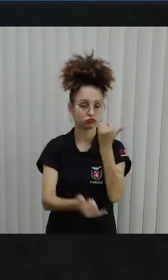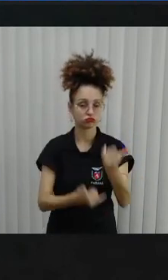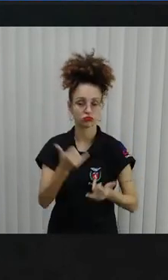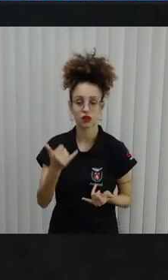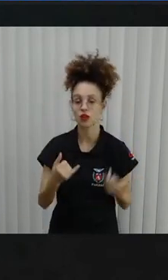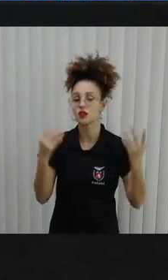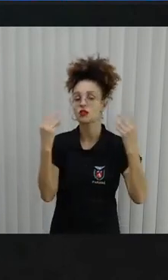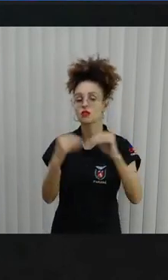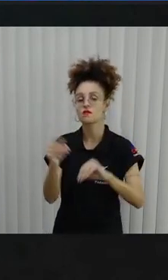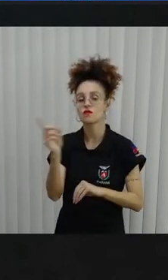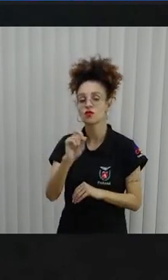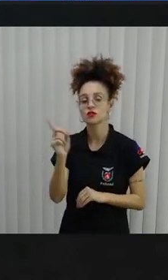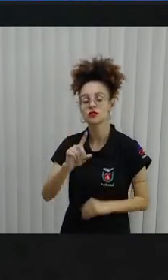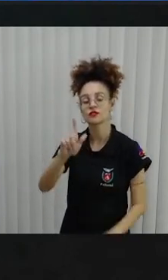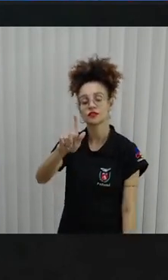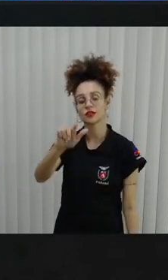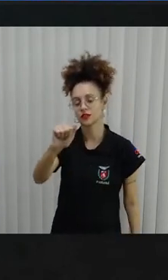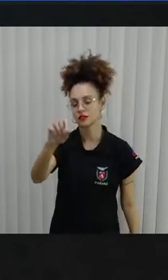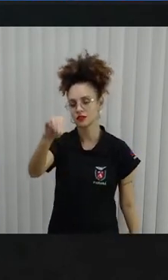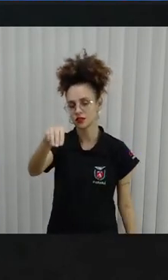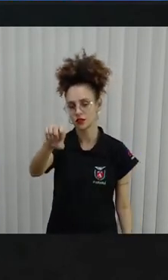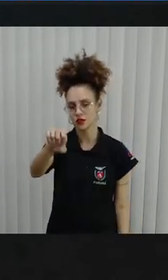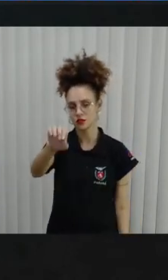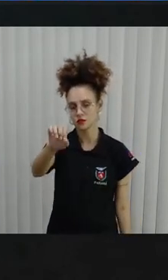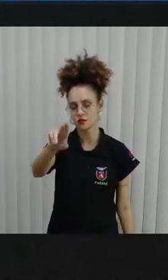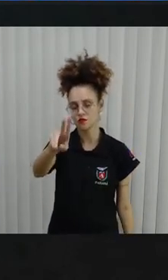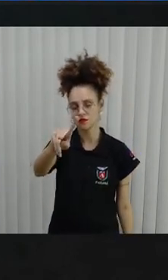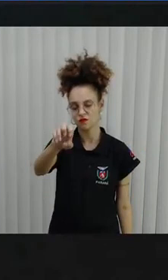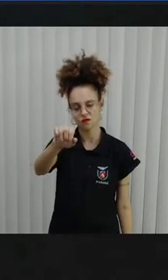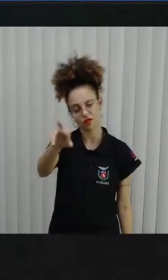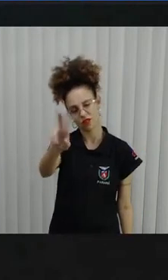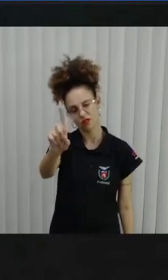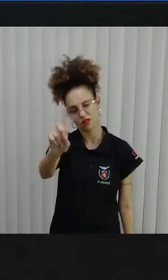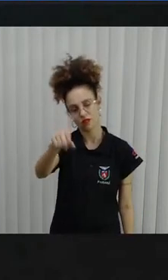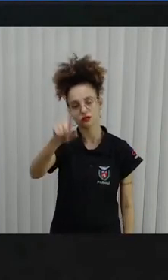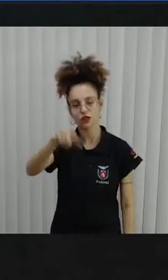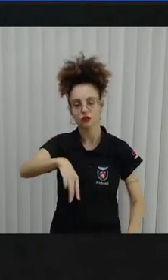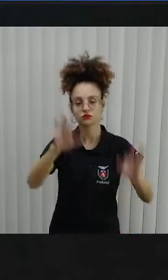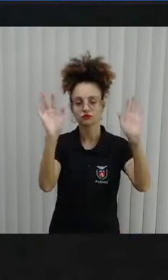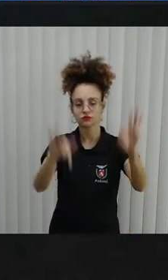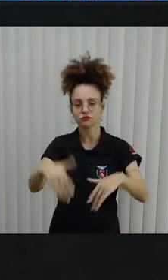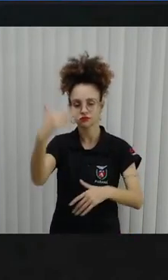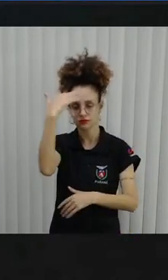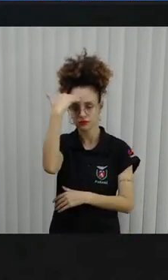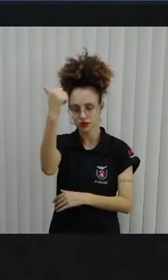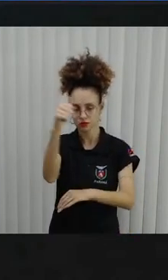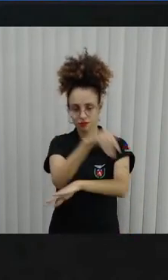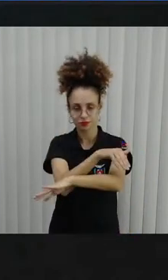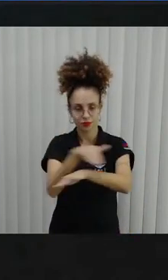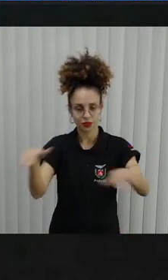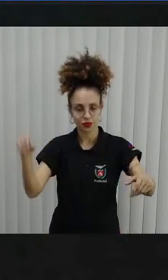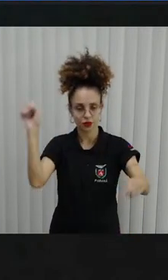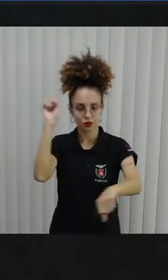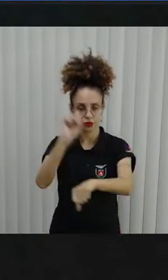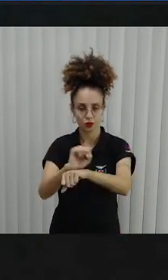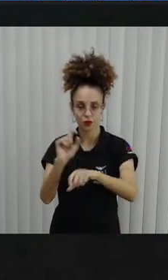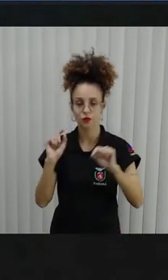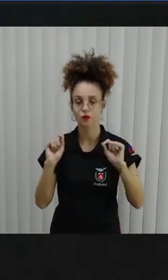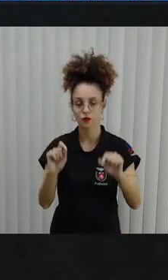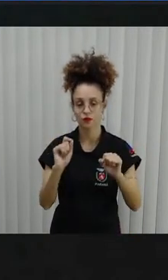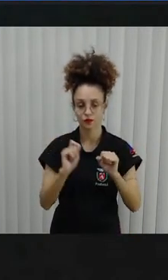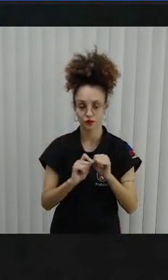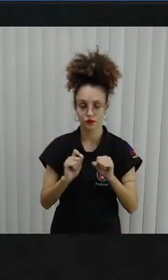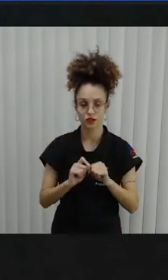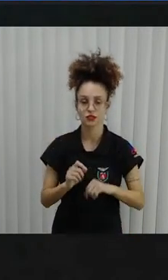escrever na tela o game over, mas eu quero que o jogo pare. Que aconteça alguma coisa que identificando que o jogo parou. E travou, beleza? Então, o que eu vou fazer? Eu vou